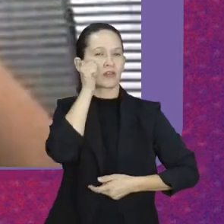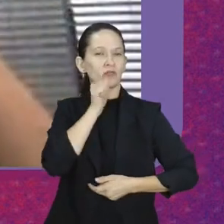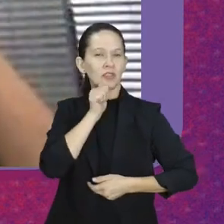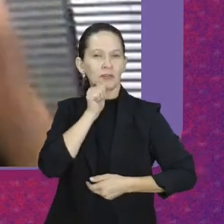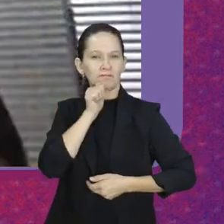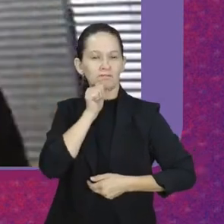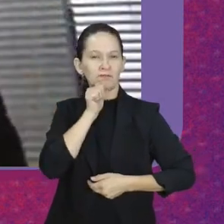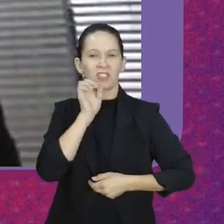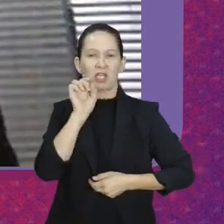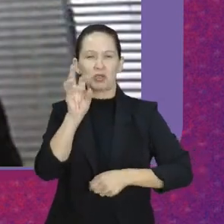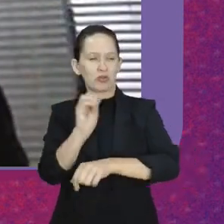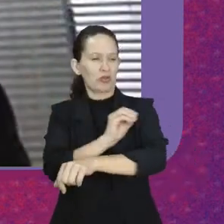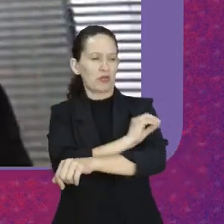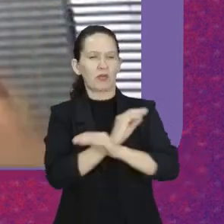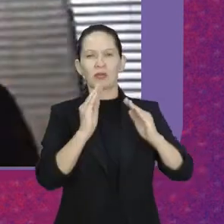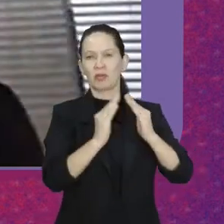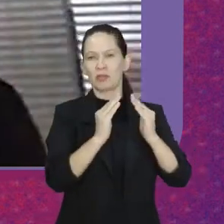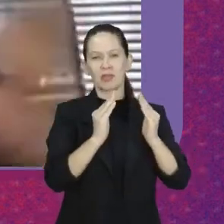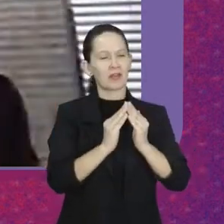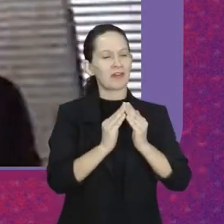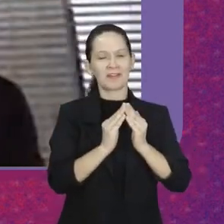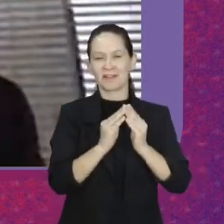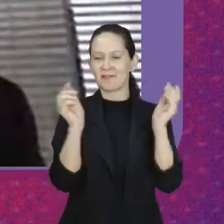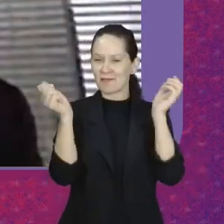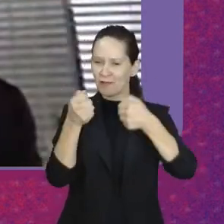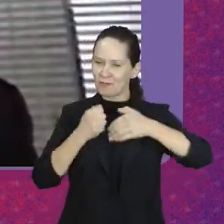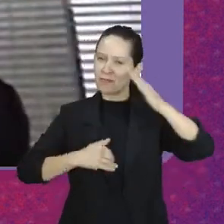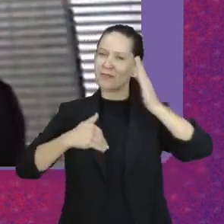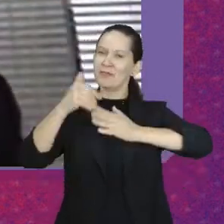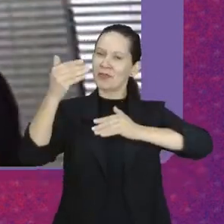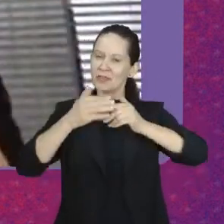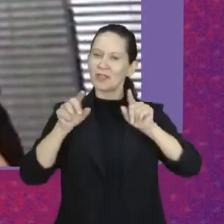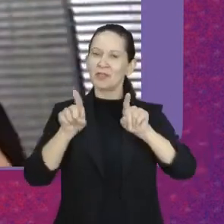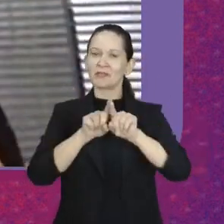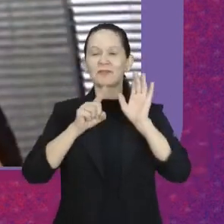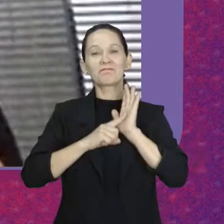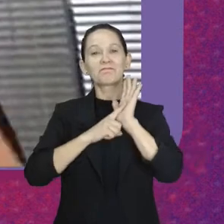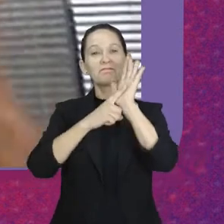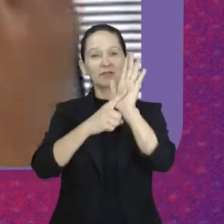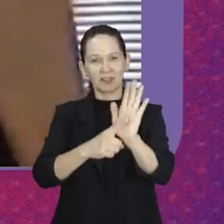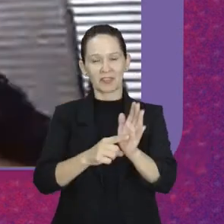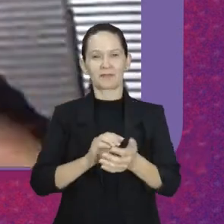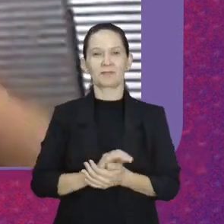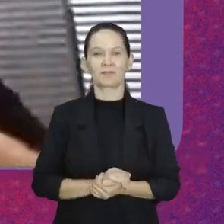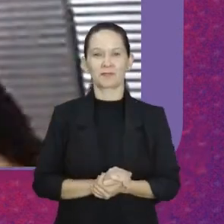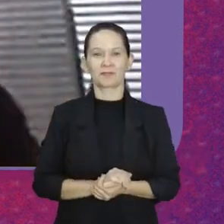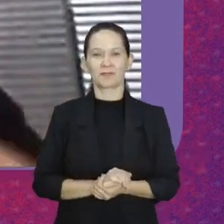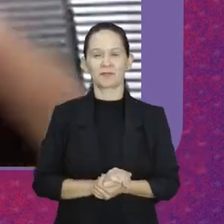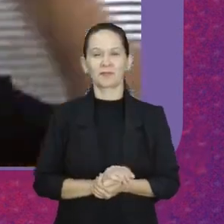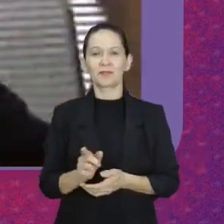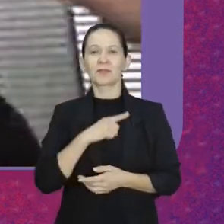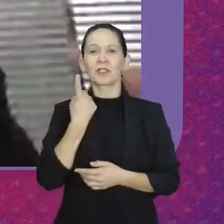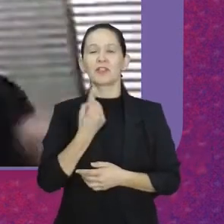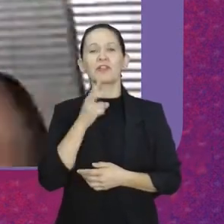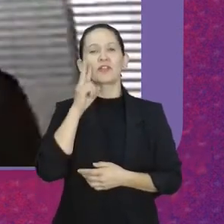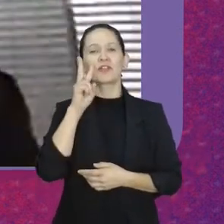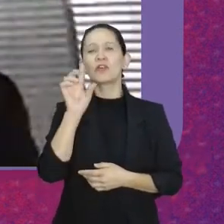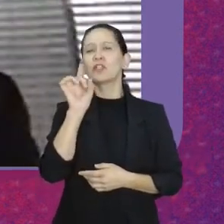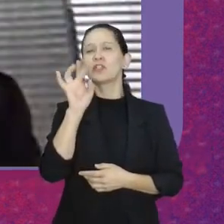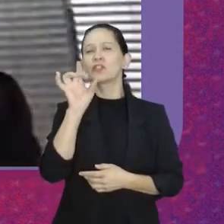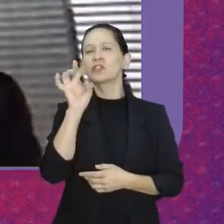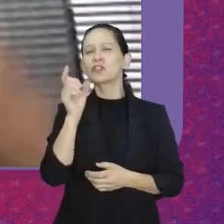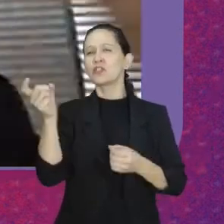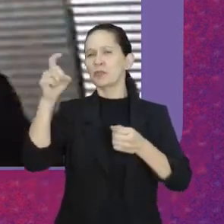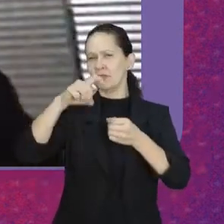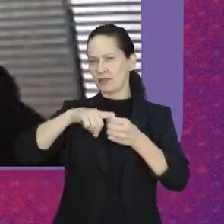além, né, dos cuidados domésticos, enfim, e maternos. E aí a gente veio só para